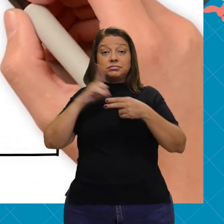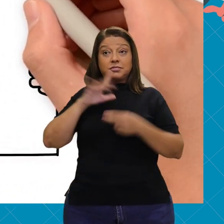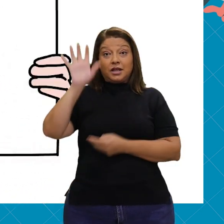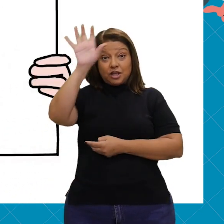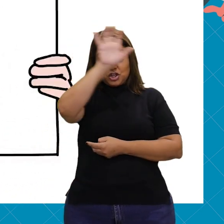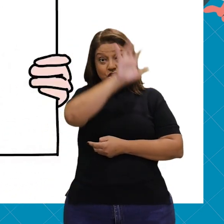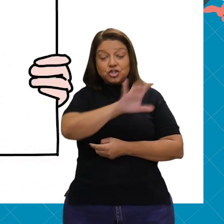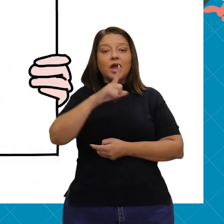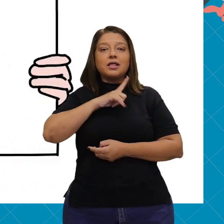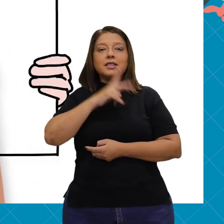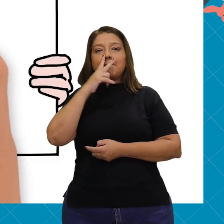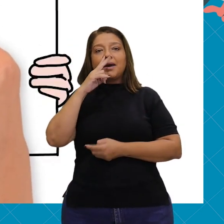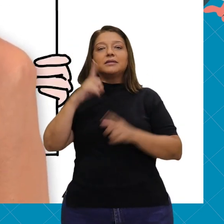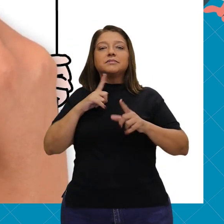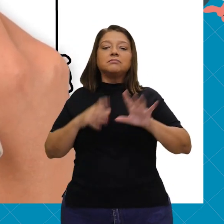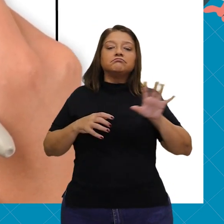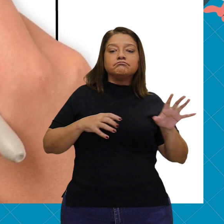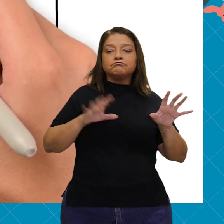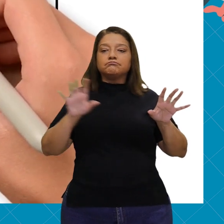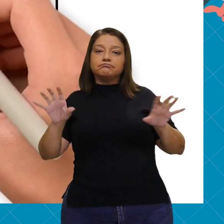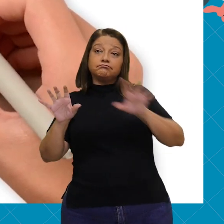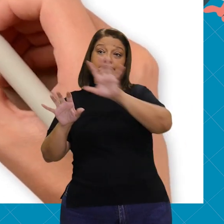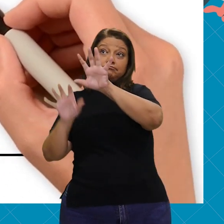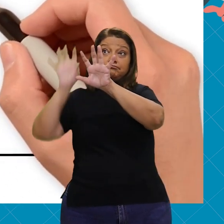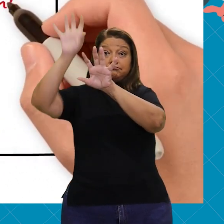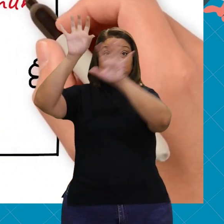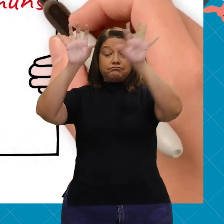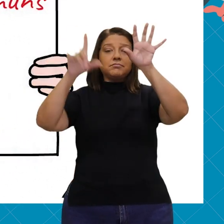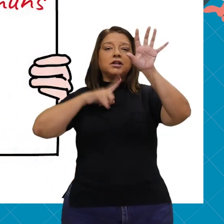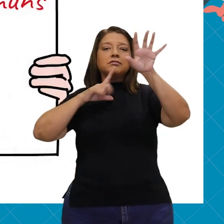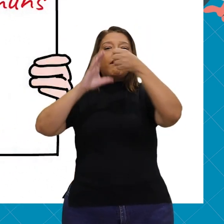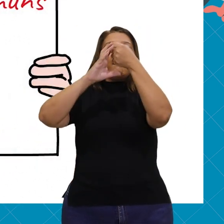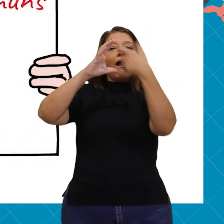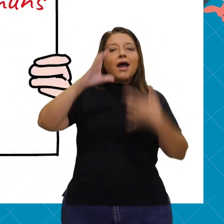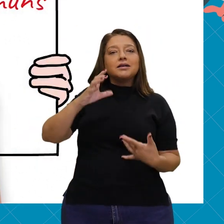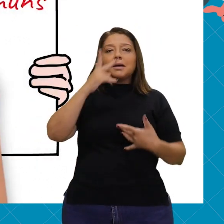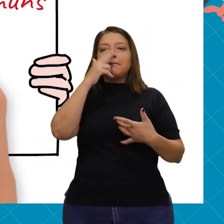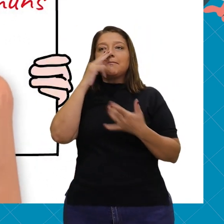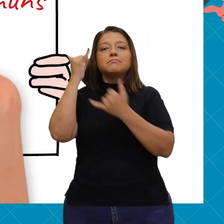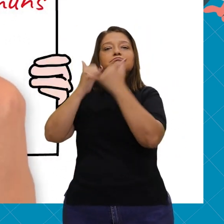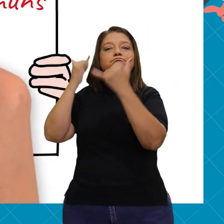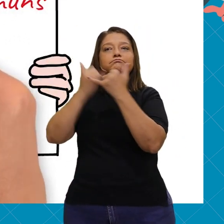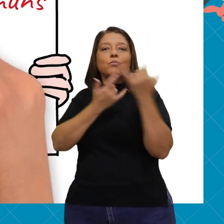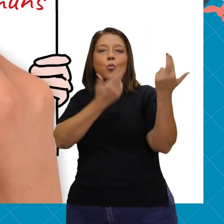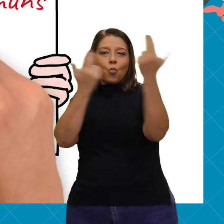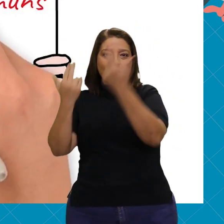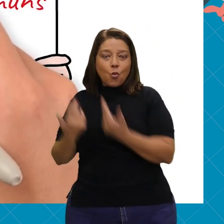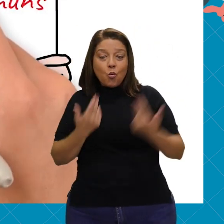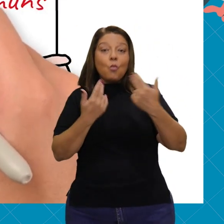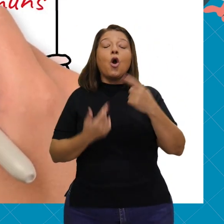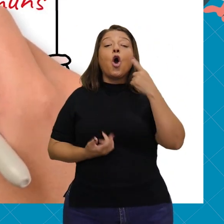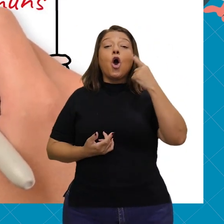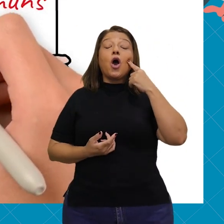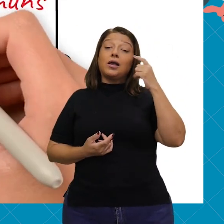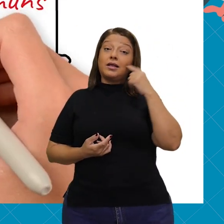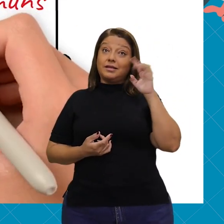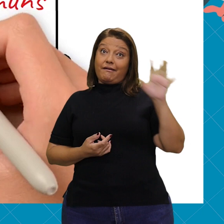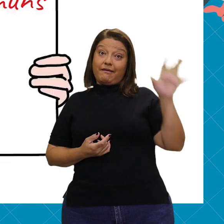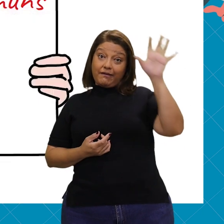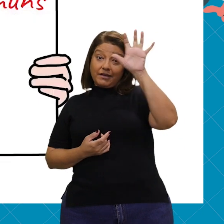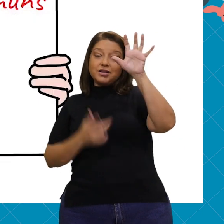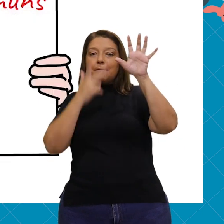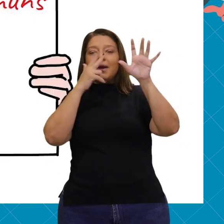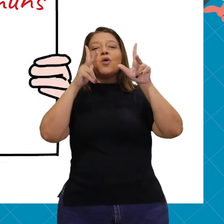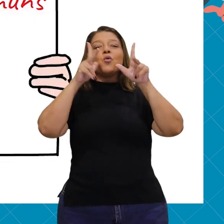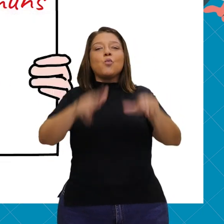ou recorte do espaço através de características comuns que ele apresente. Então, sucintamente, você pode entender região